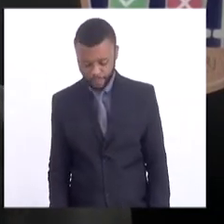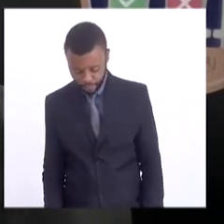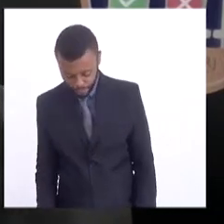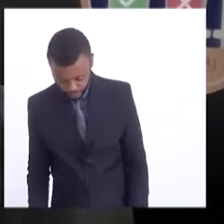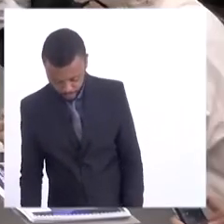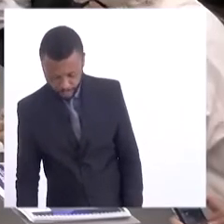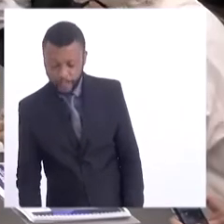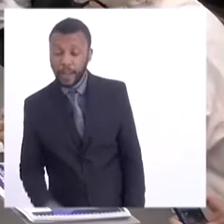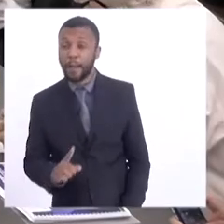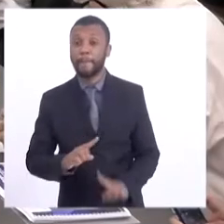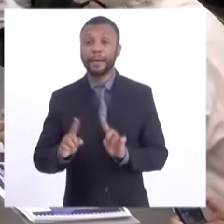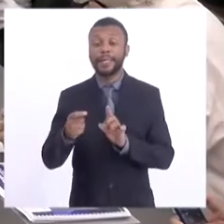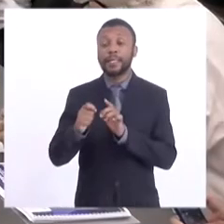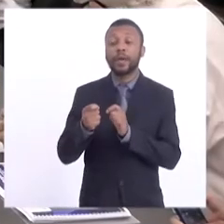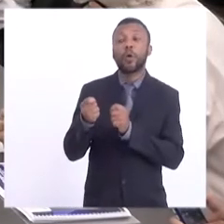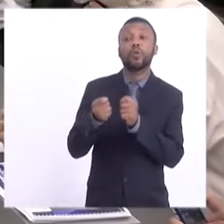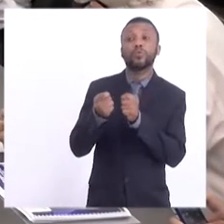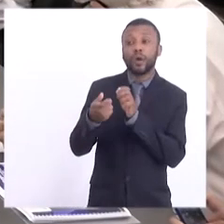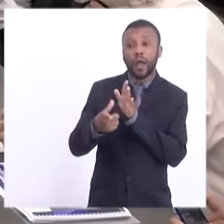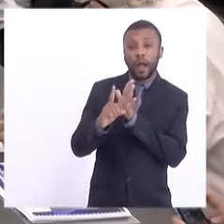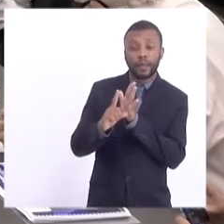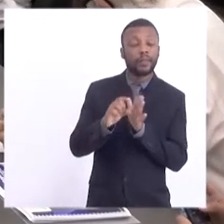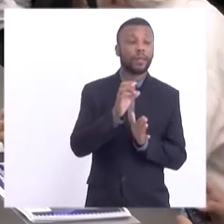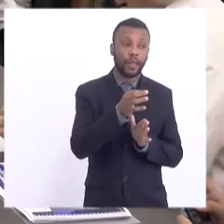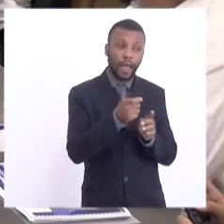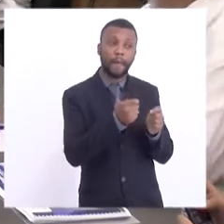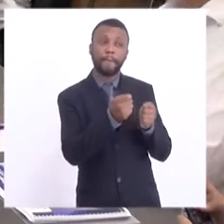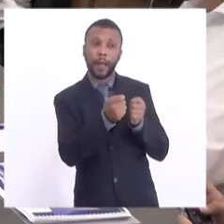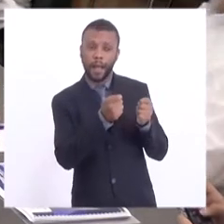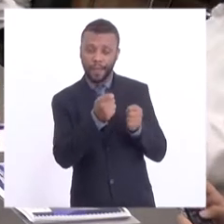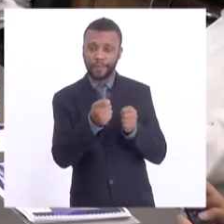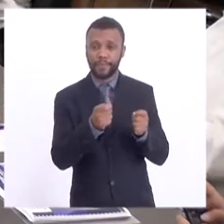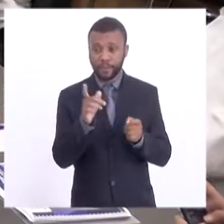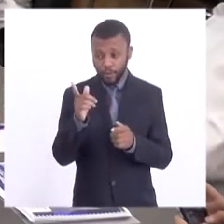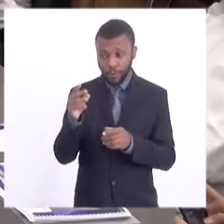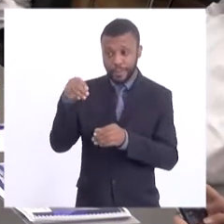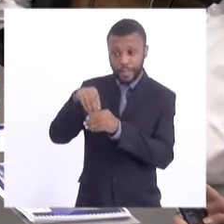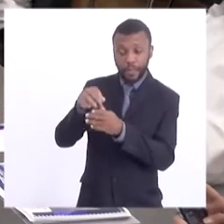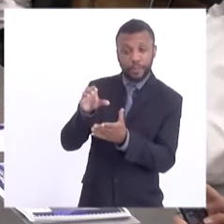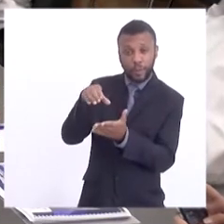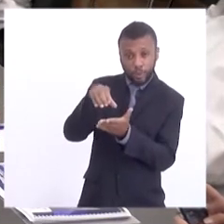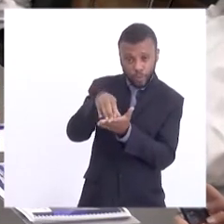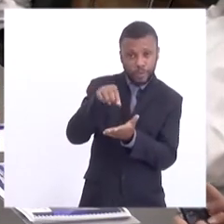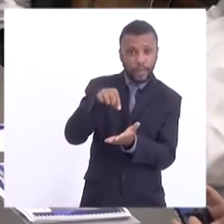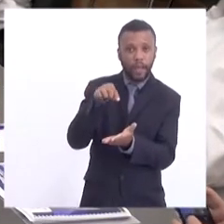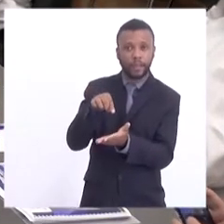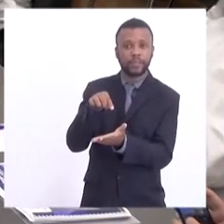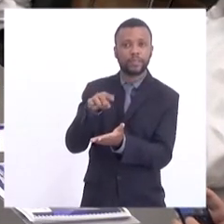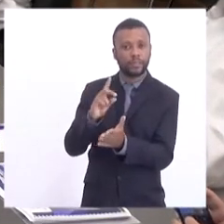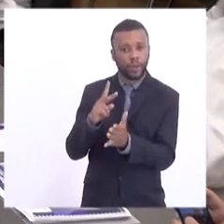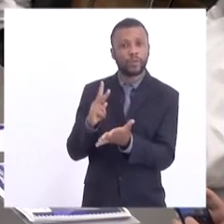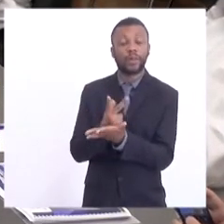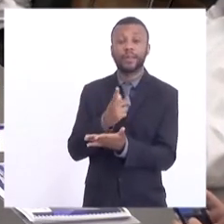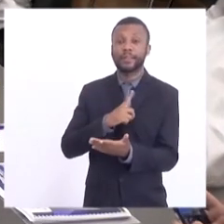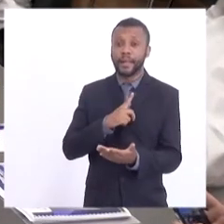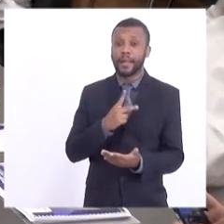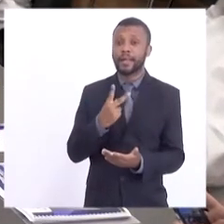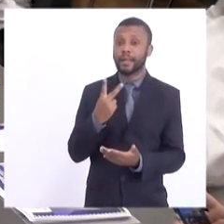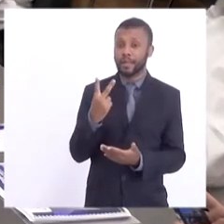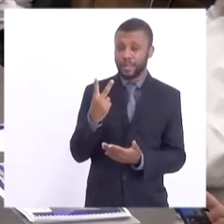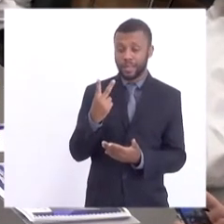o controle é prévia execução lá na unidade setorial e ele tem dupla